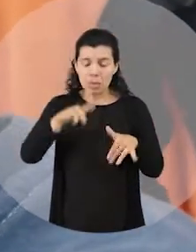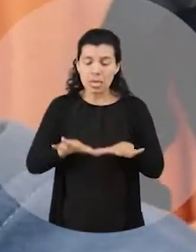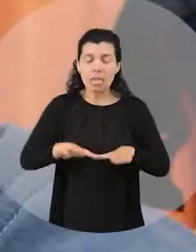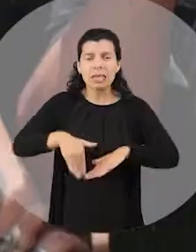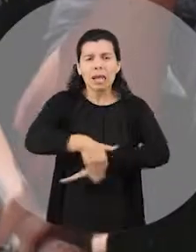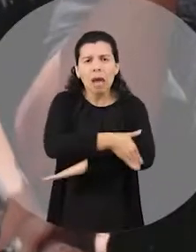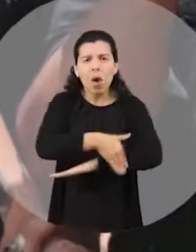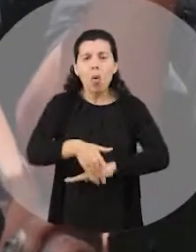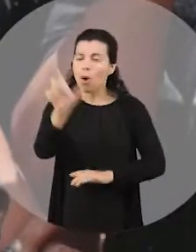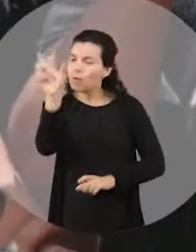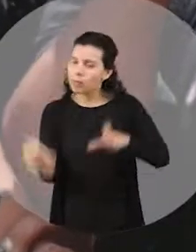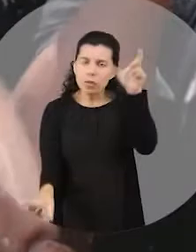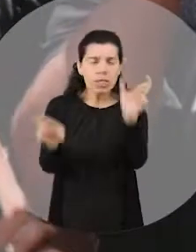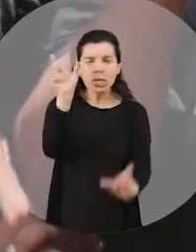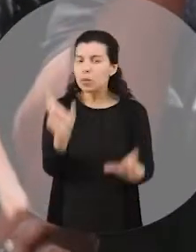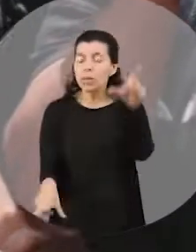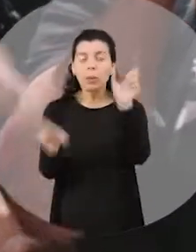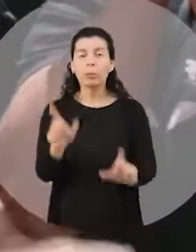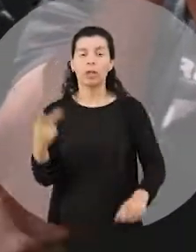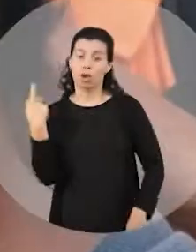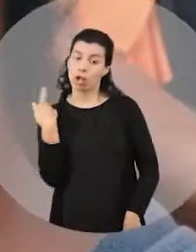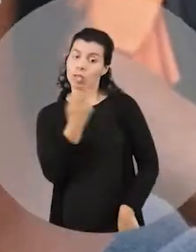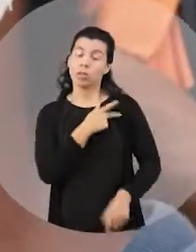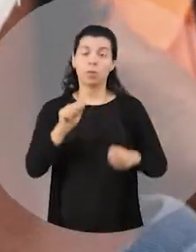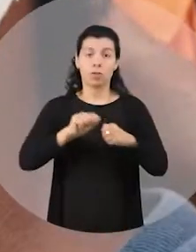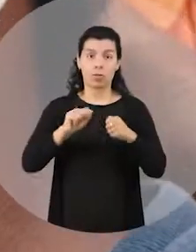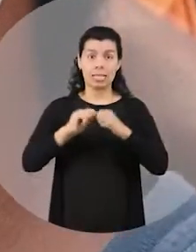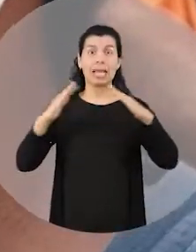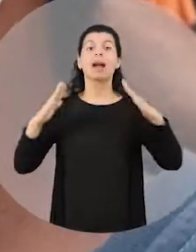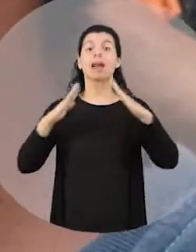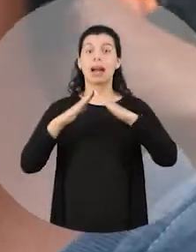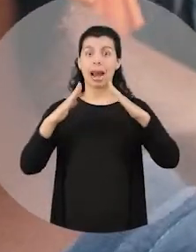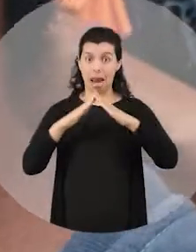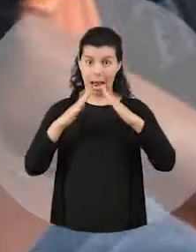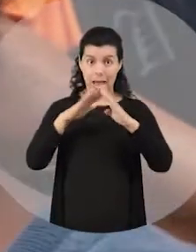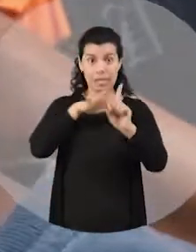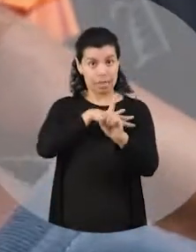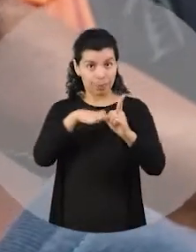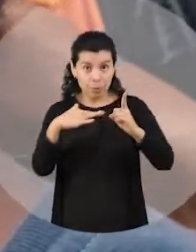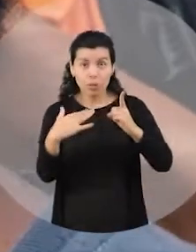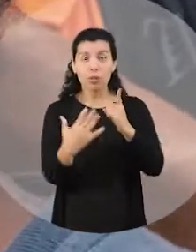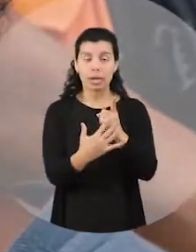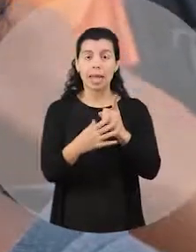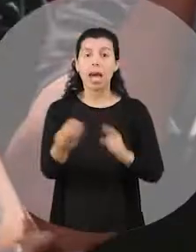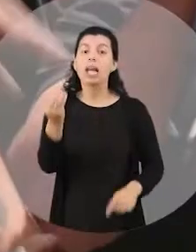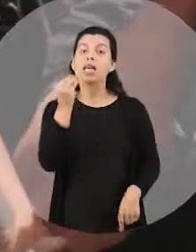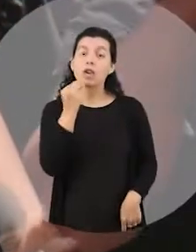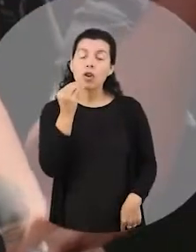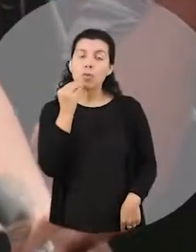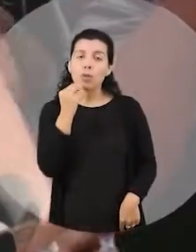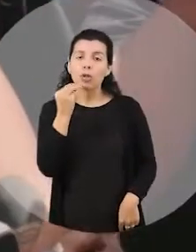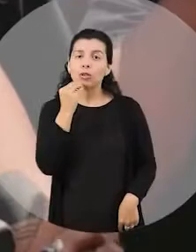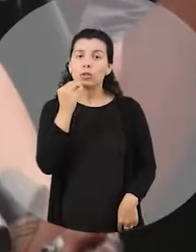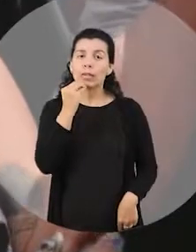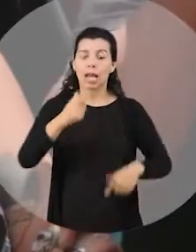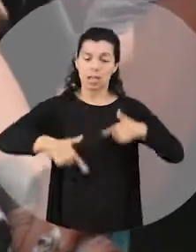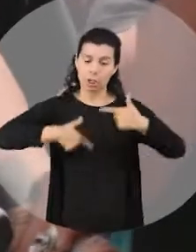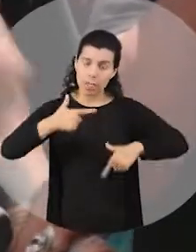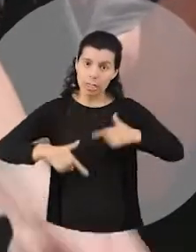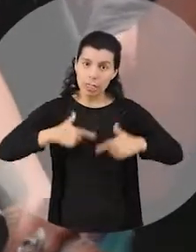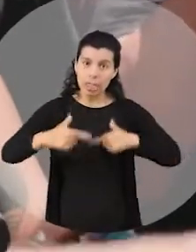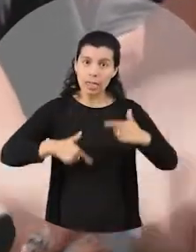e para muita gente que falou de Lagoa como ser humano O que nós vamos fazer é casa solitárias e vai ter também